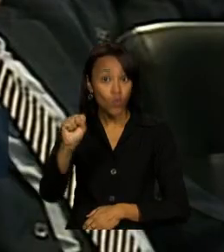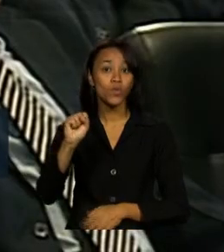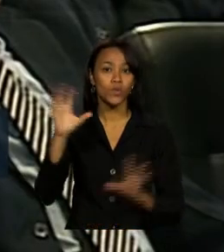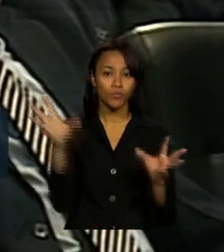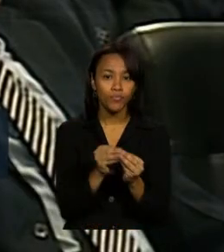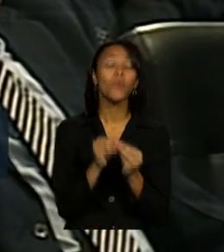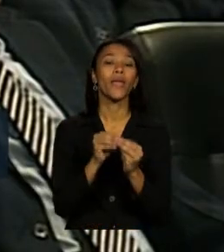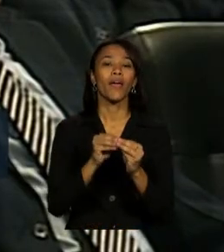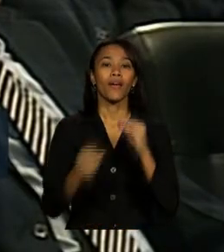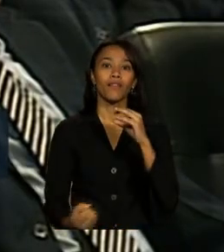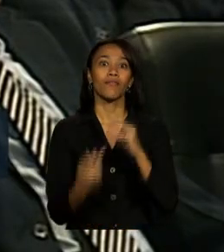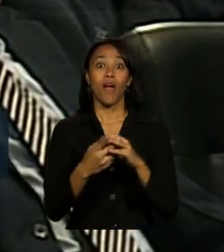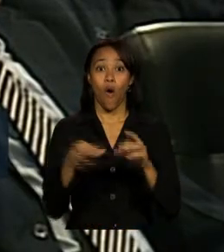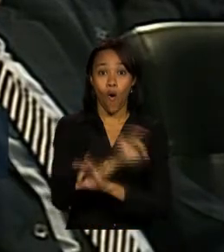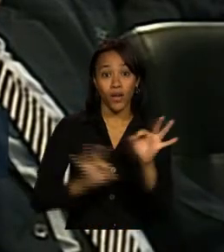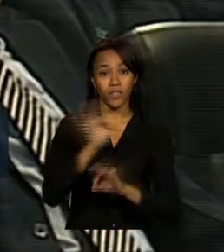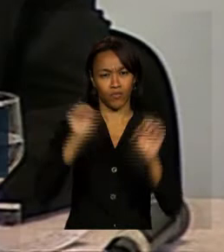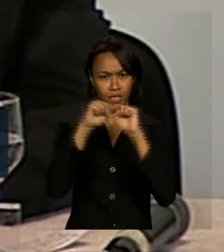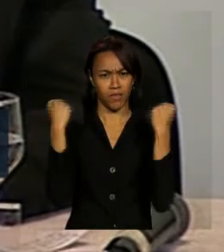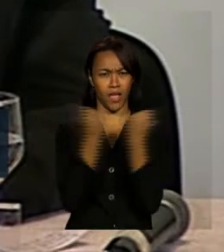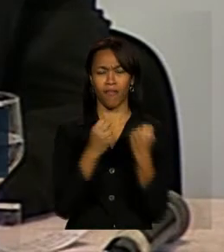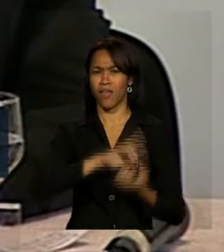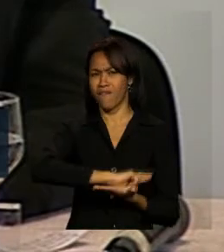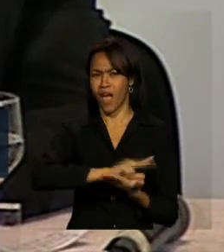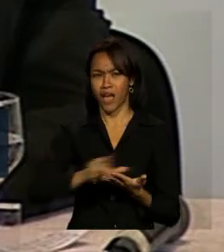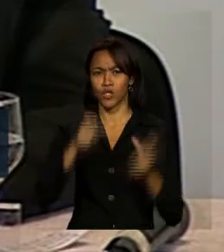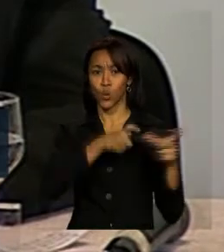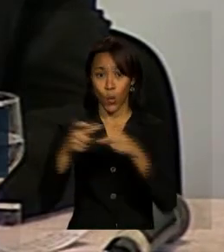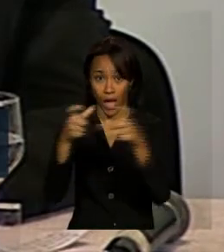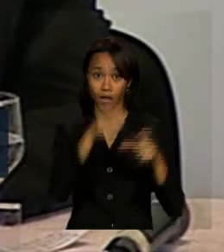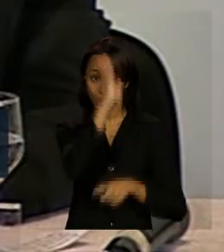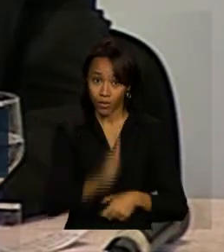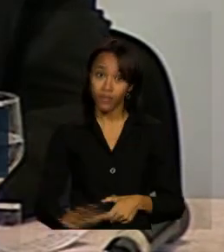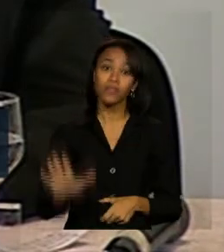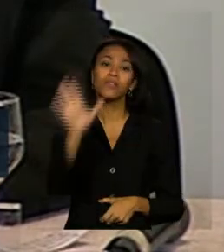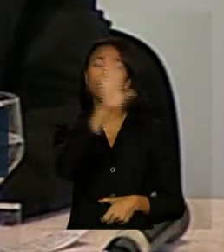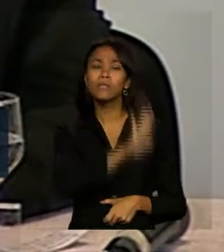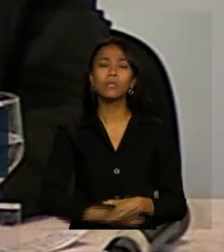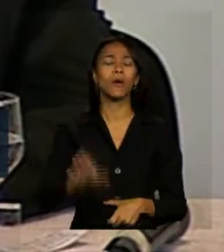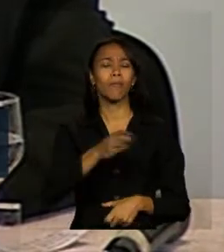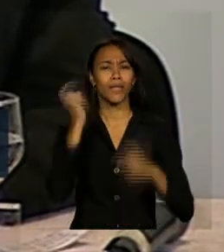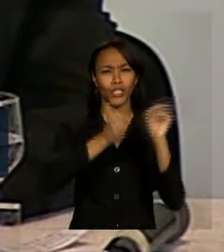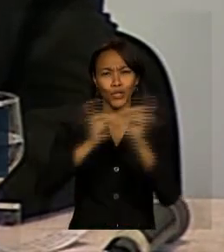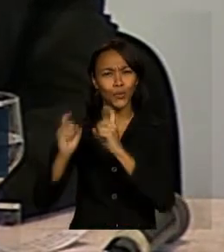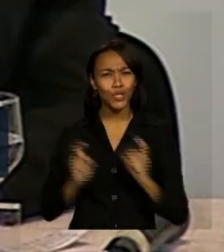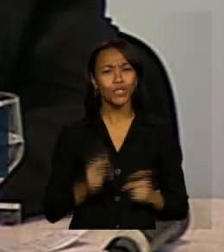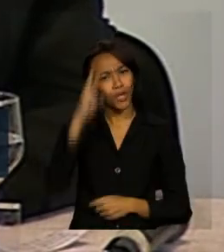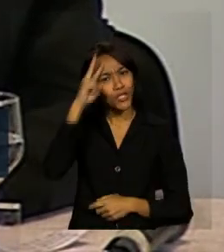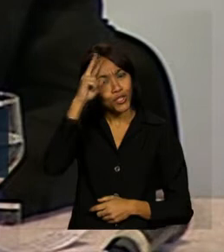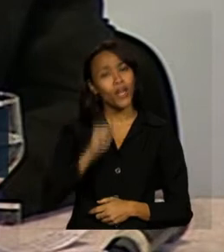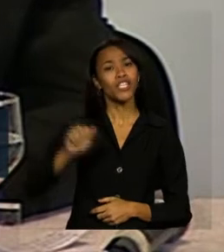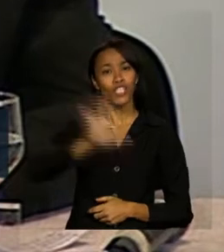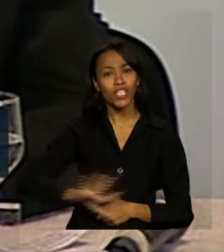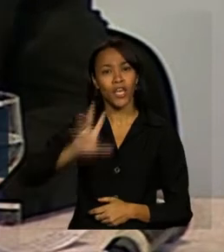realizaram seminários em todas as regiões do país para discutir os aportes da História Geral da África na